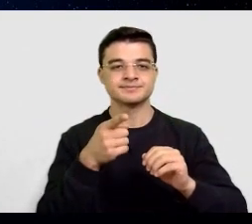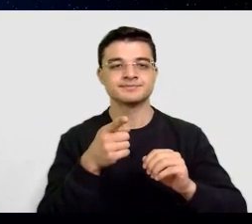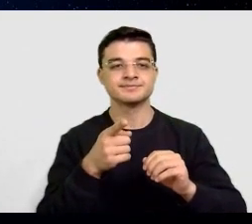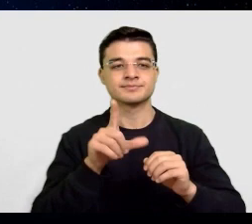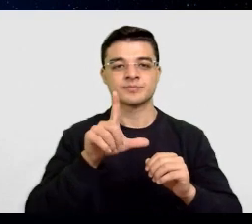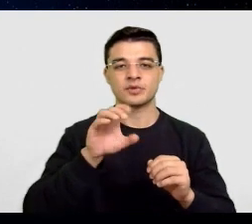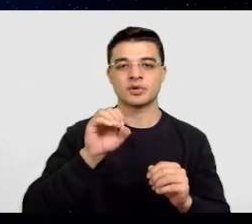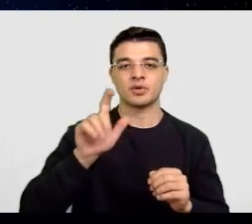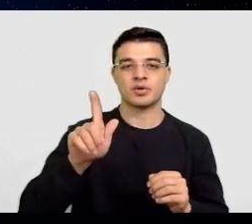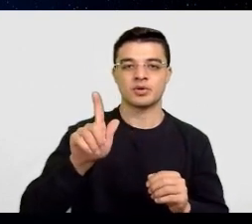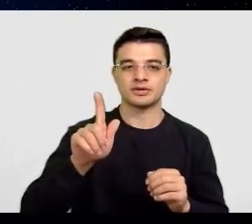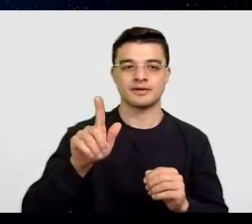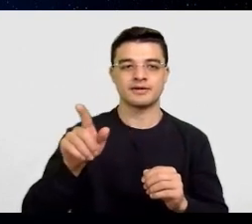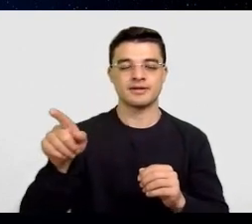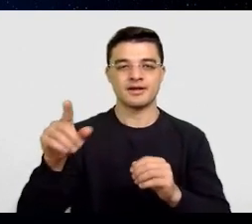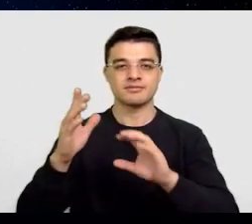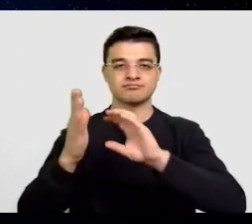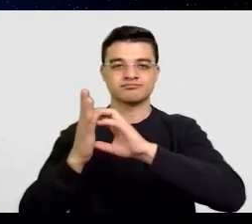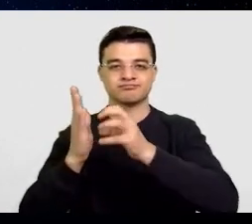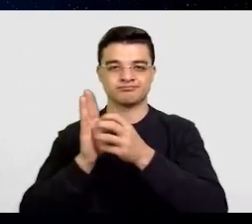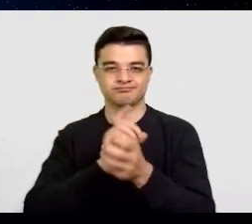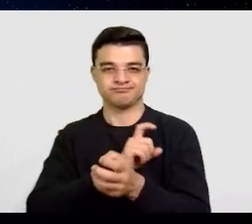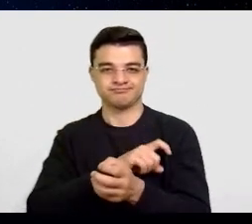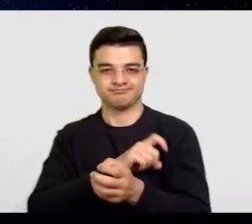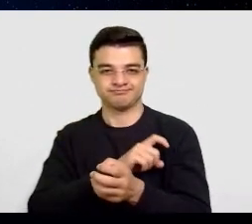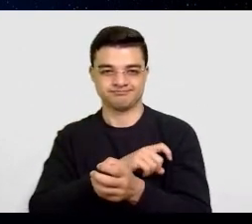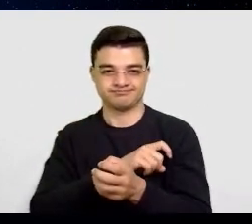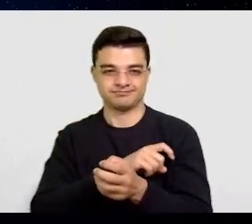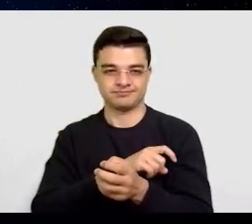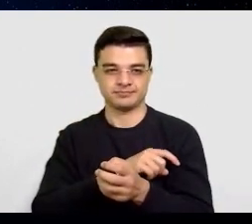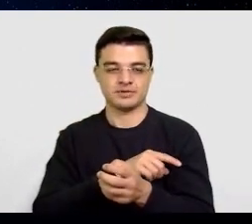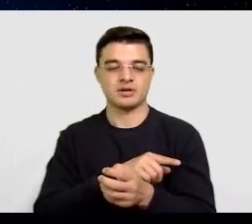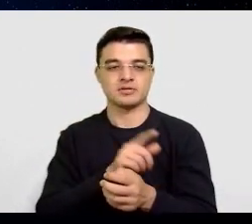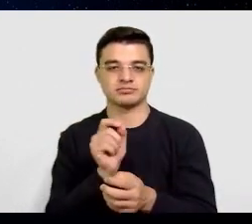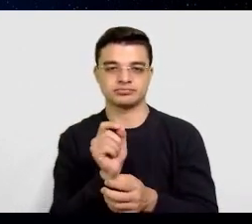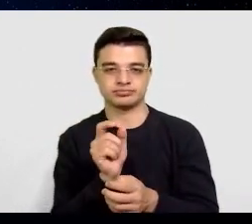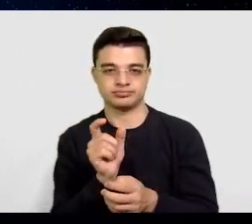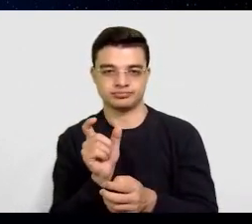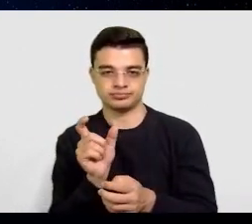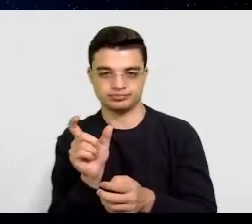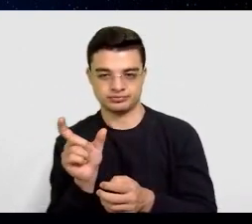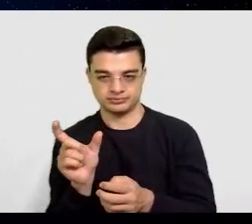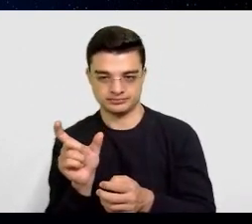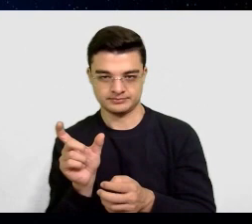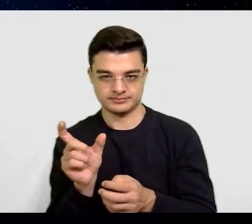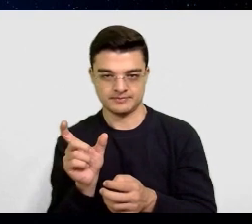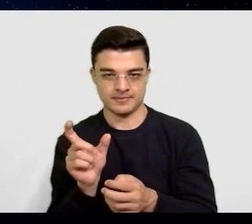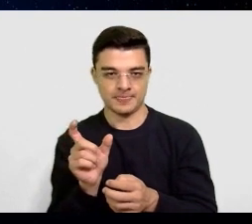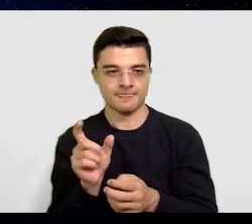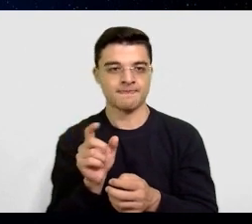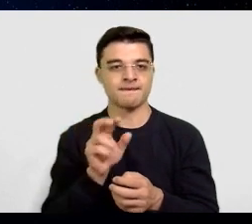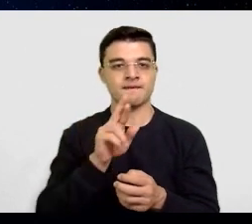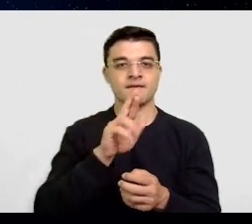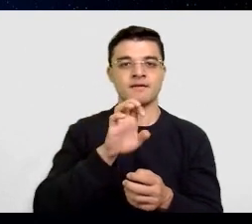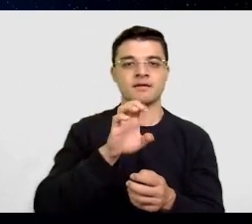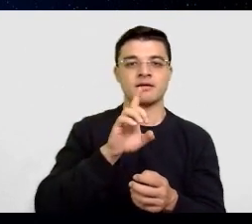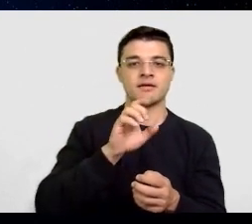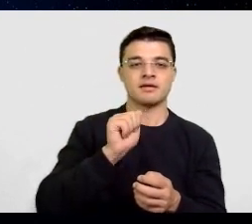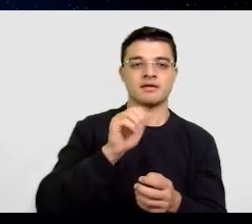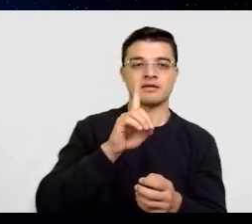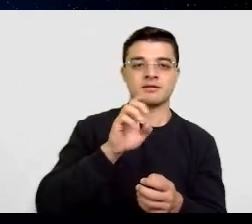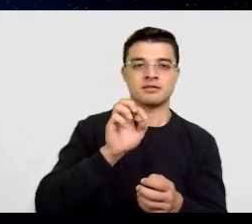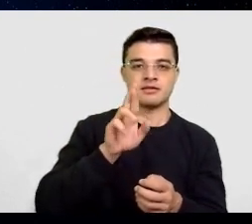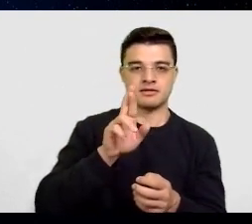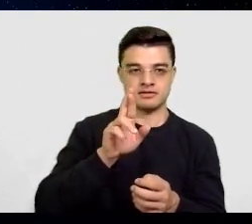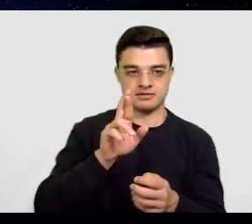desse servidor malicioso, aqui ele está logando. Eu coloquei ele para logar todos os headers que ele recebe. Então, ele só está logando aqui o